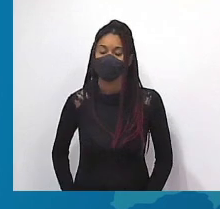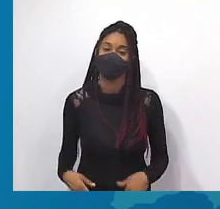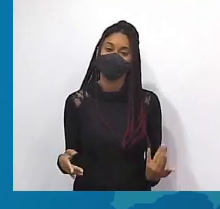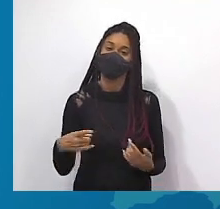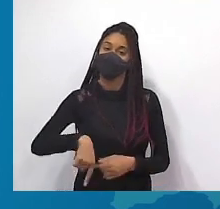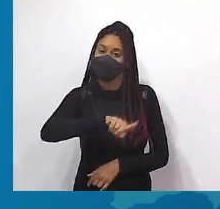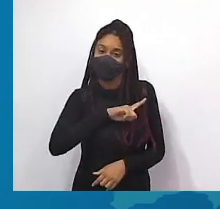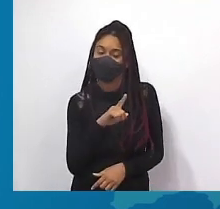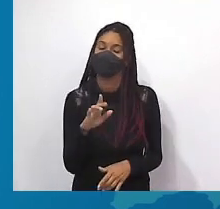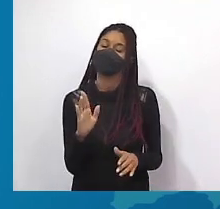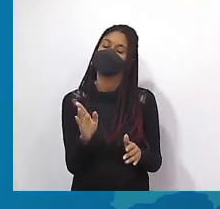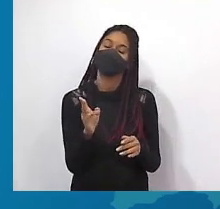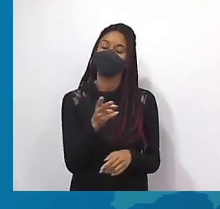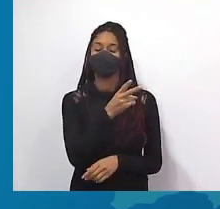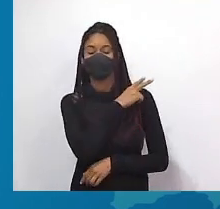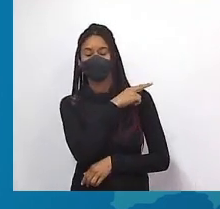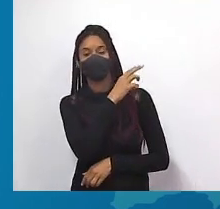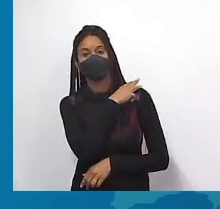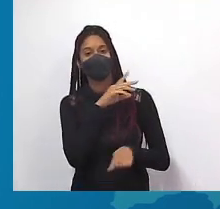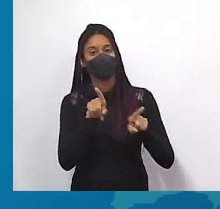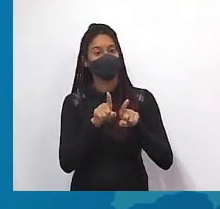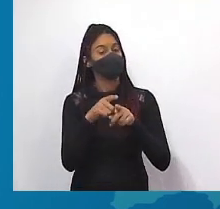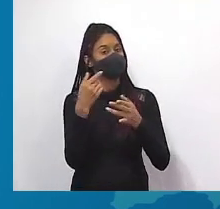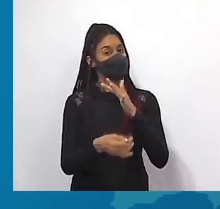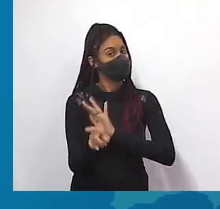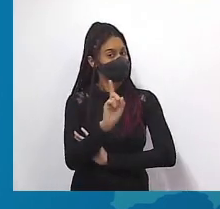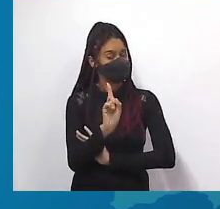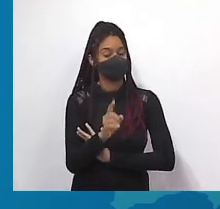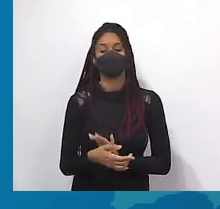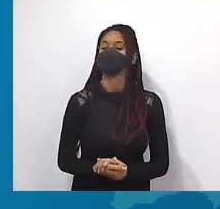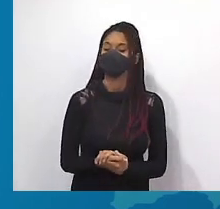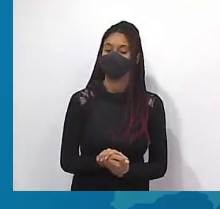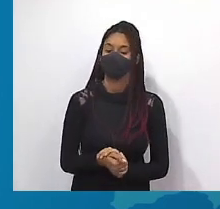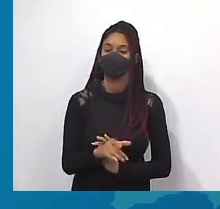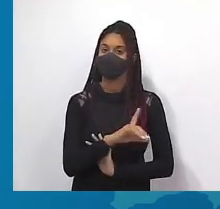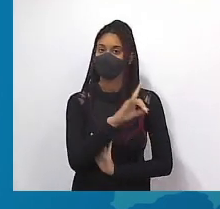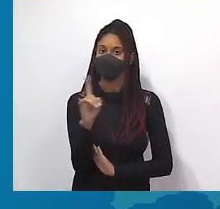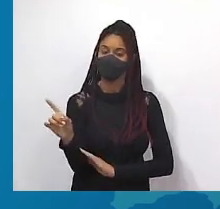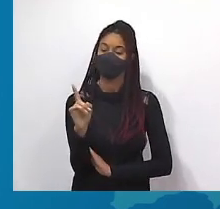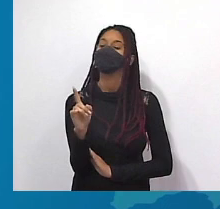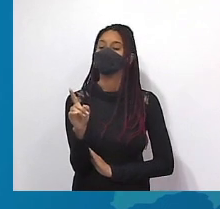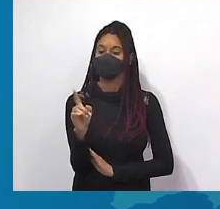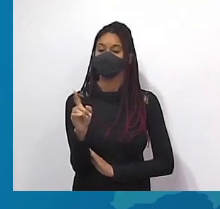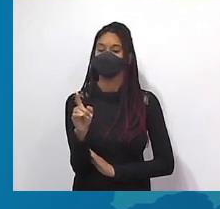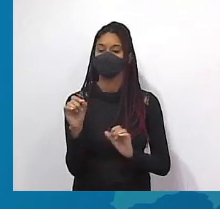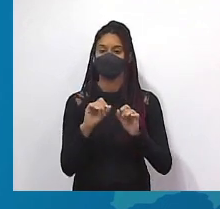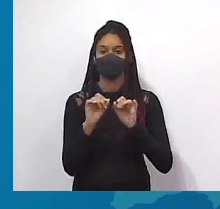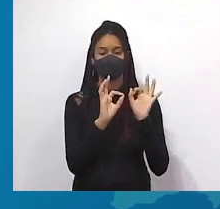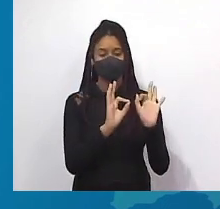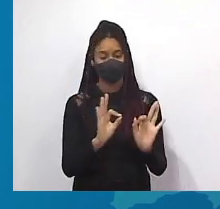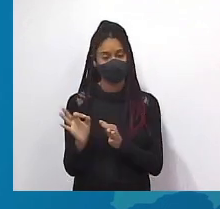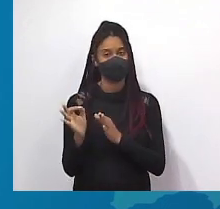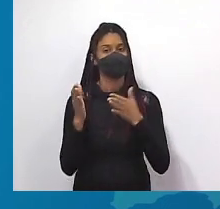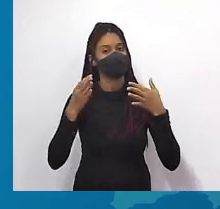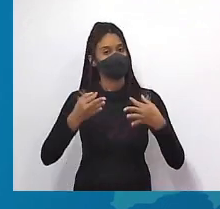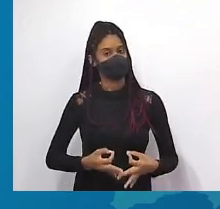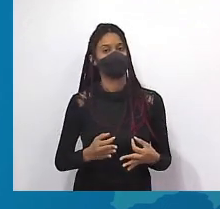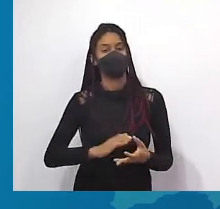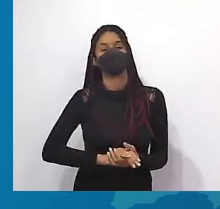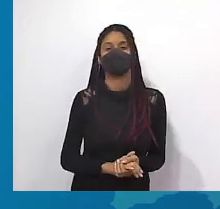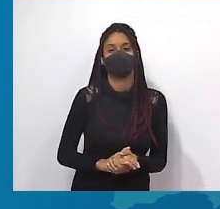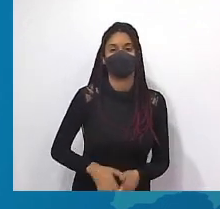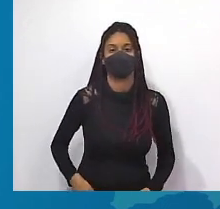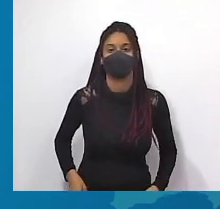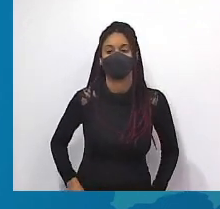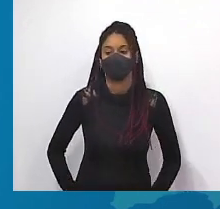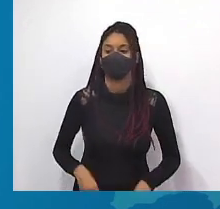vocês que são aí também de segundo, terceiro ano, não perdem, né, as datas para ficar bem certinho aí, acompanhar aí teu ensino médio